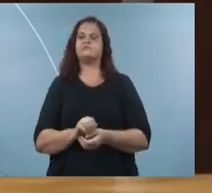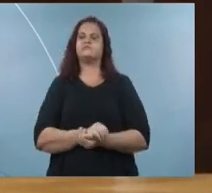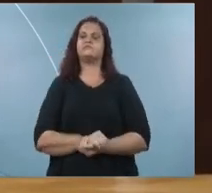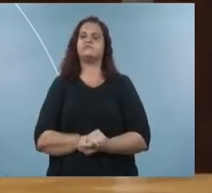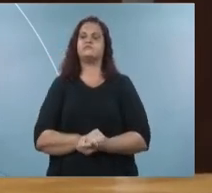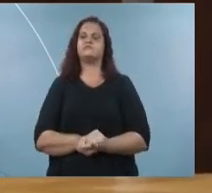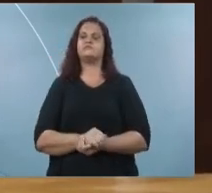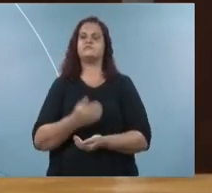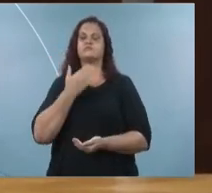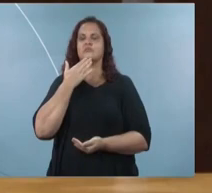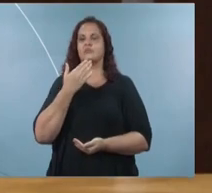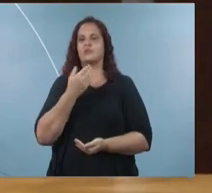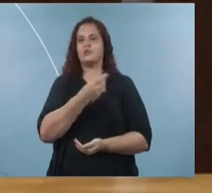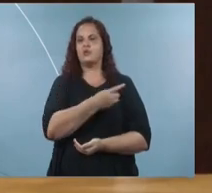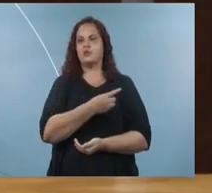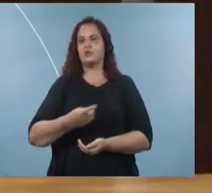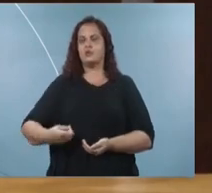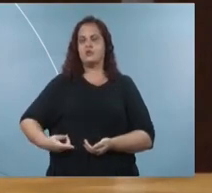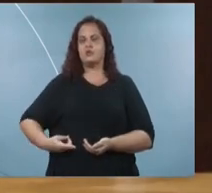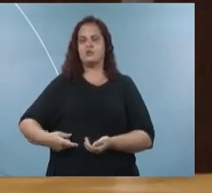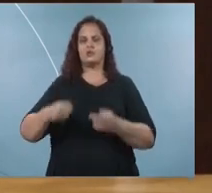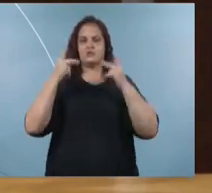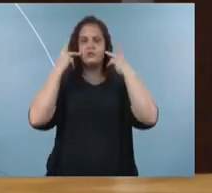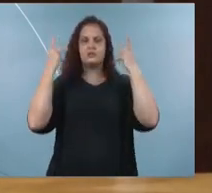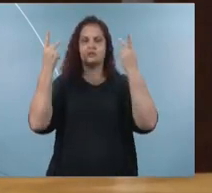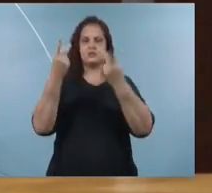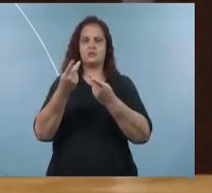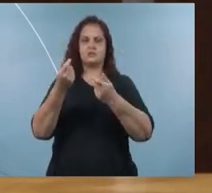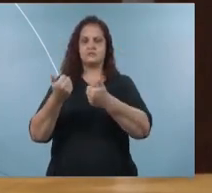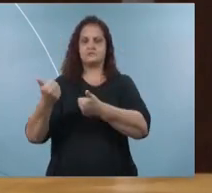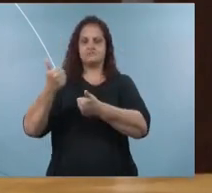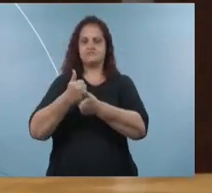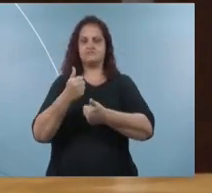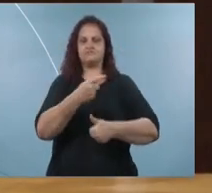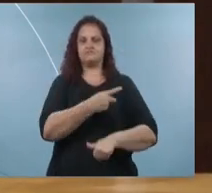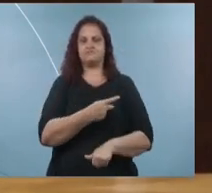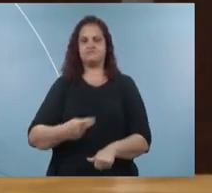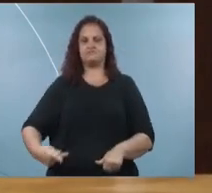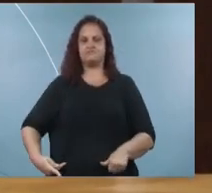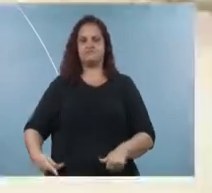senhor deputado Hermano Moraes para assumir a presidência dos trabalhos.